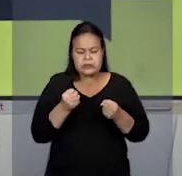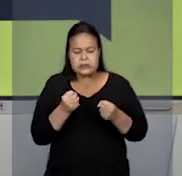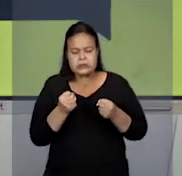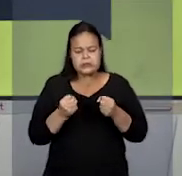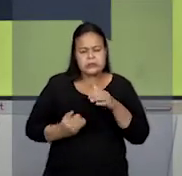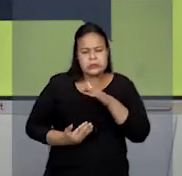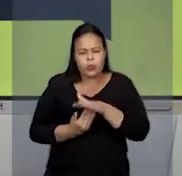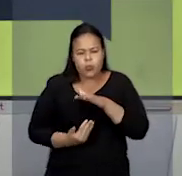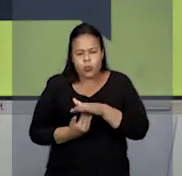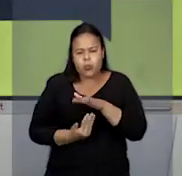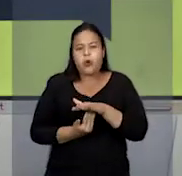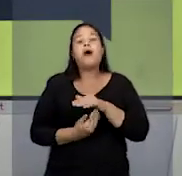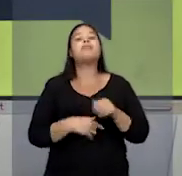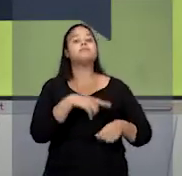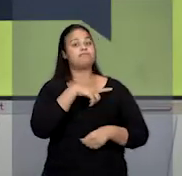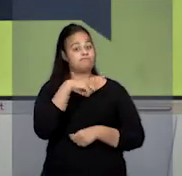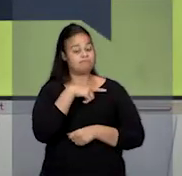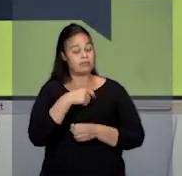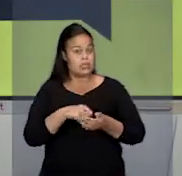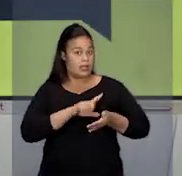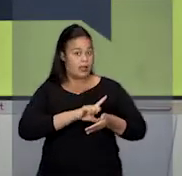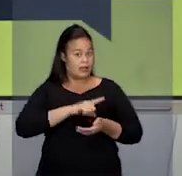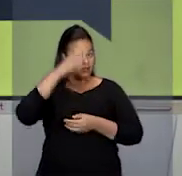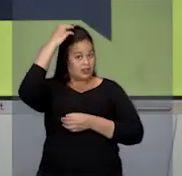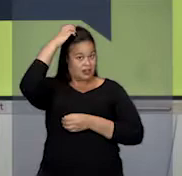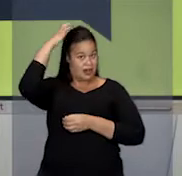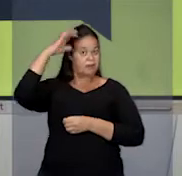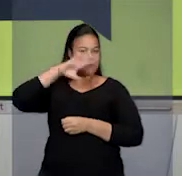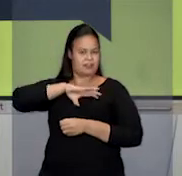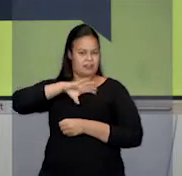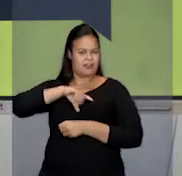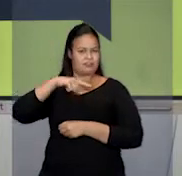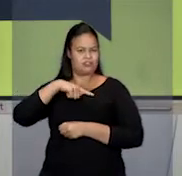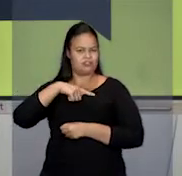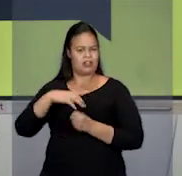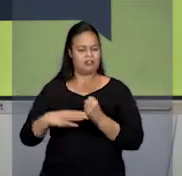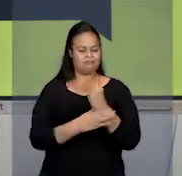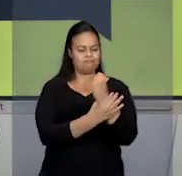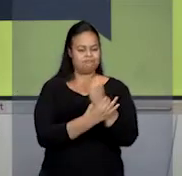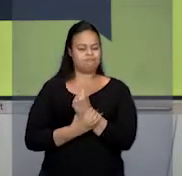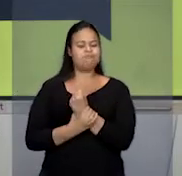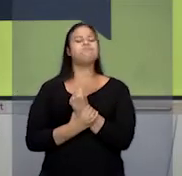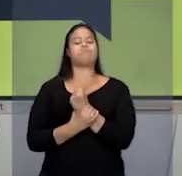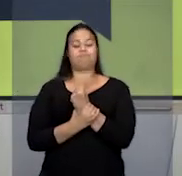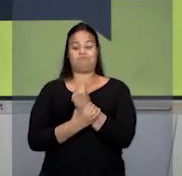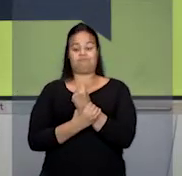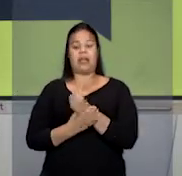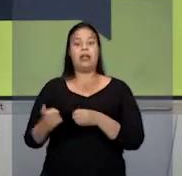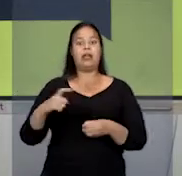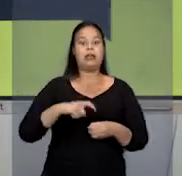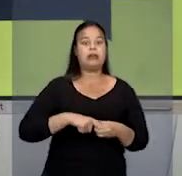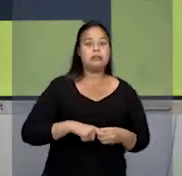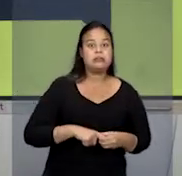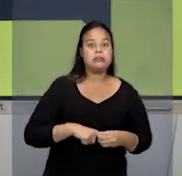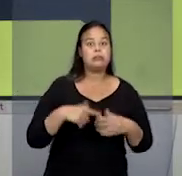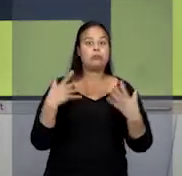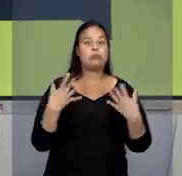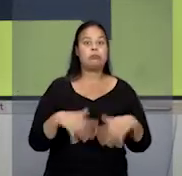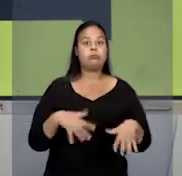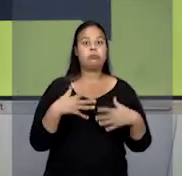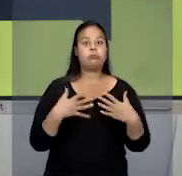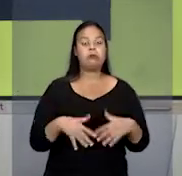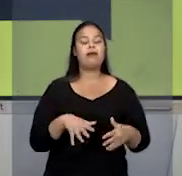limitados. Antes, o rei de Portugal tinha poder absoluto. E aí, quando ele volta, ele é obrigado a